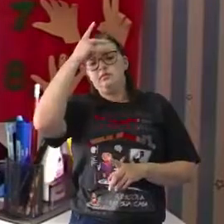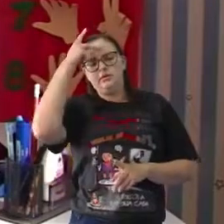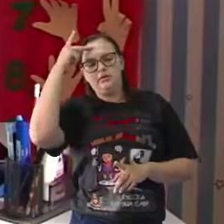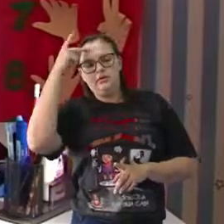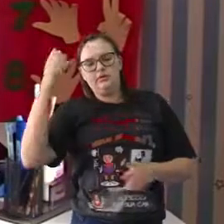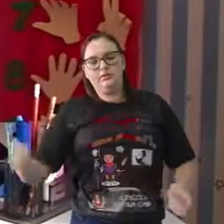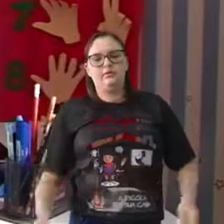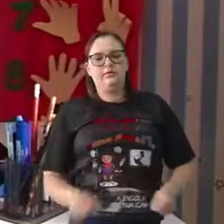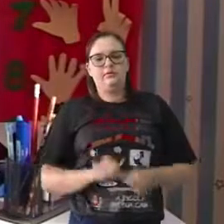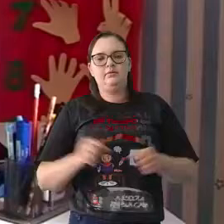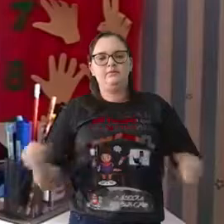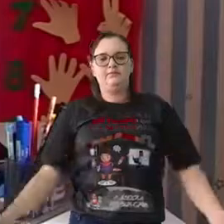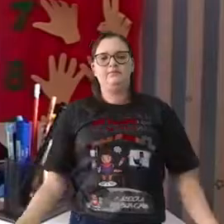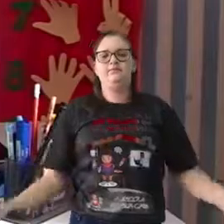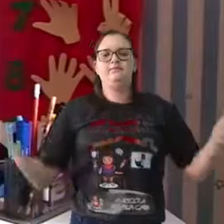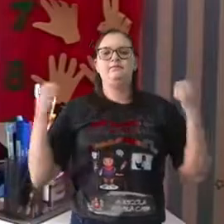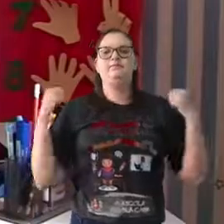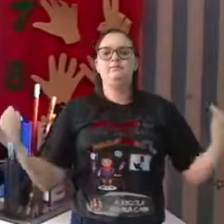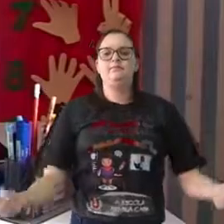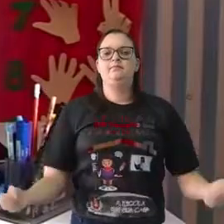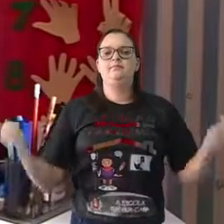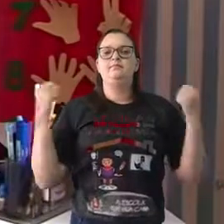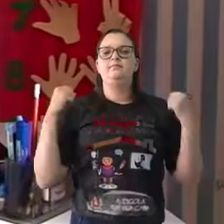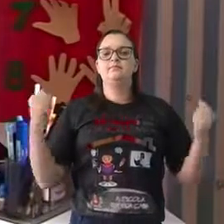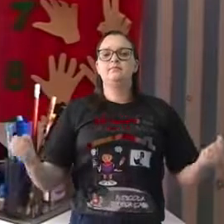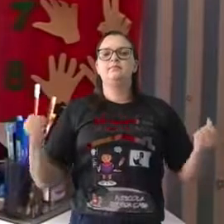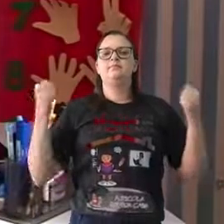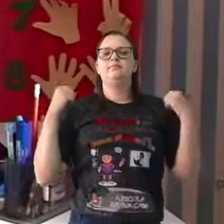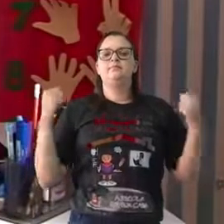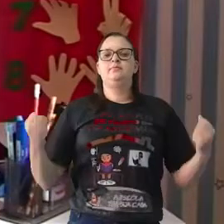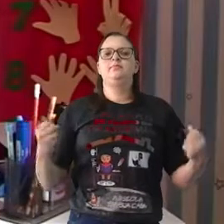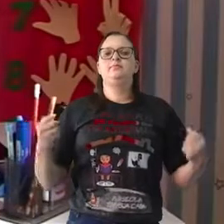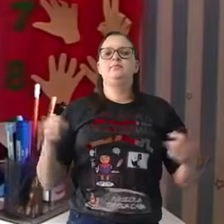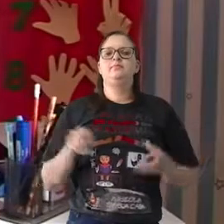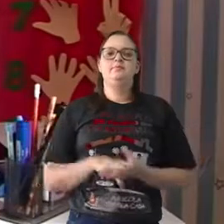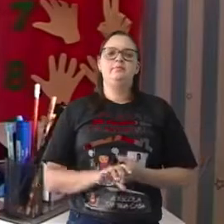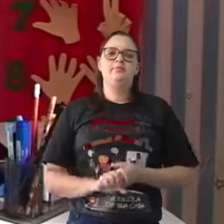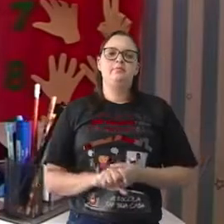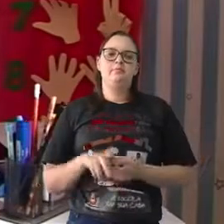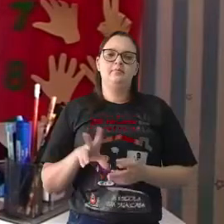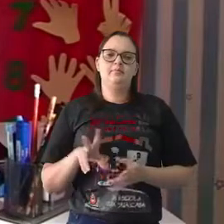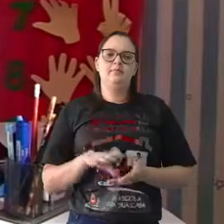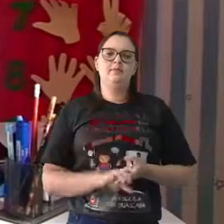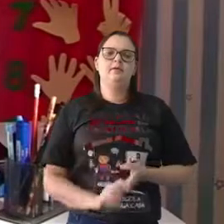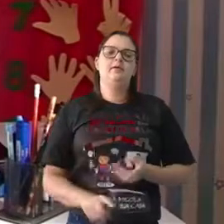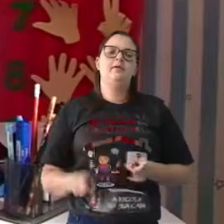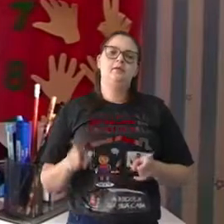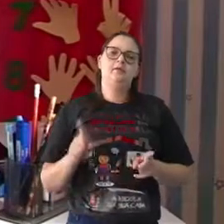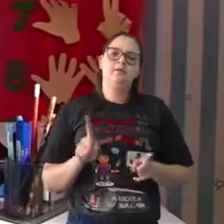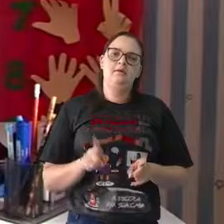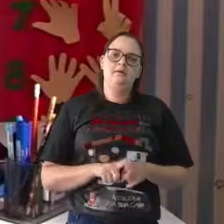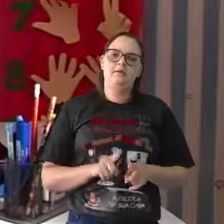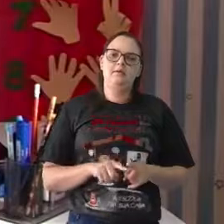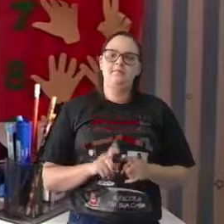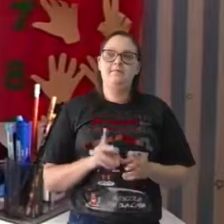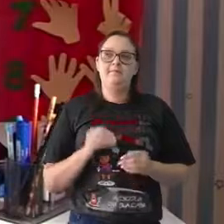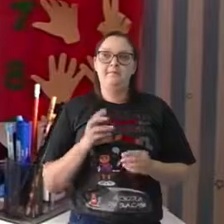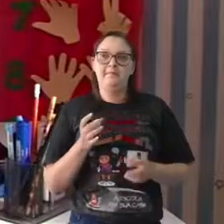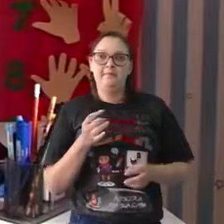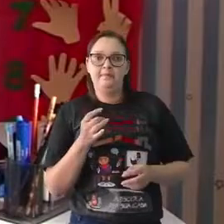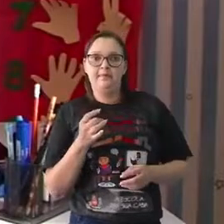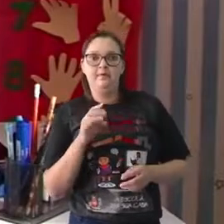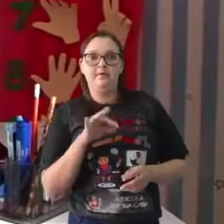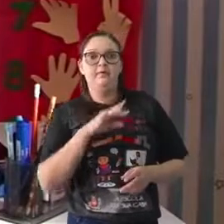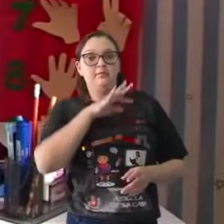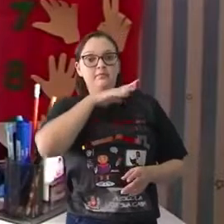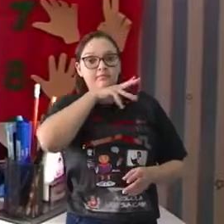hormônio do crescimento. Só que aí é perigoso porque ele traz uma série de consequências para o desenvolvimento do organismo,